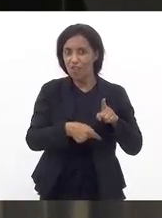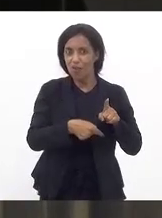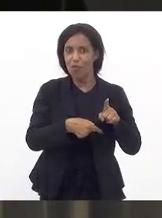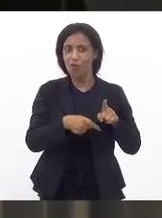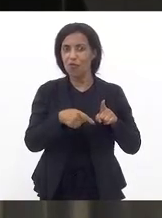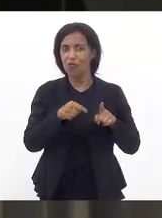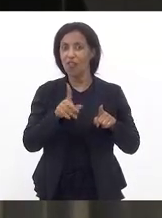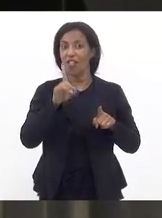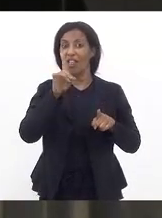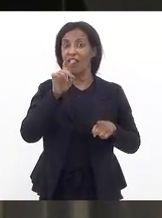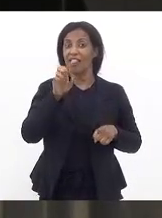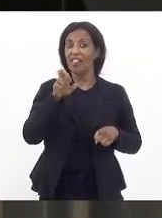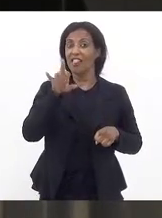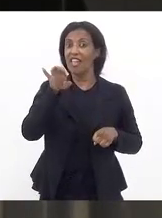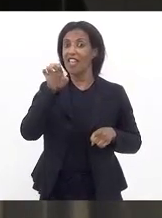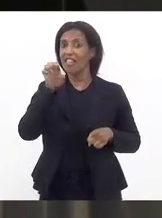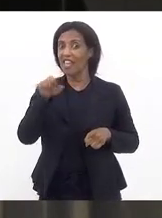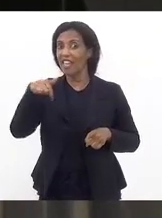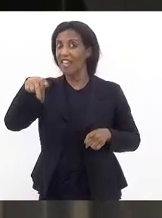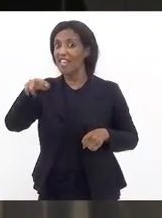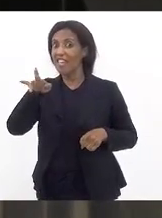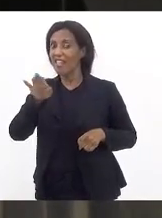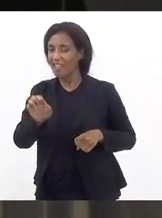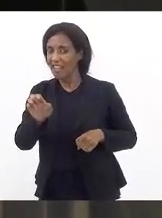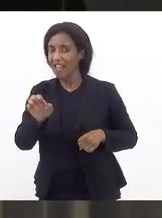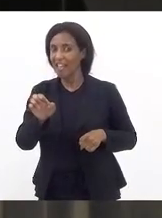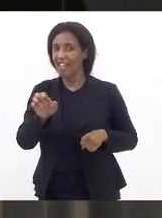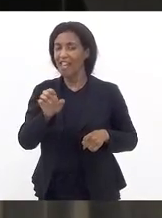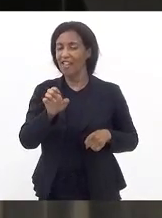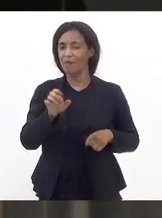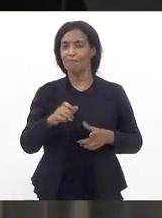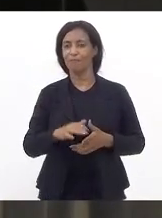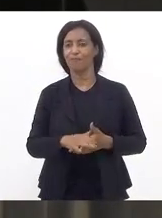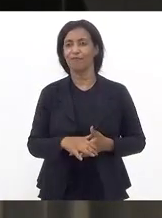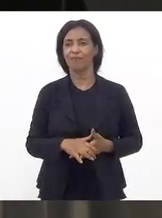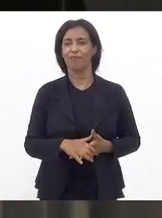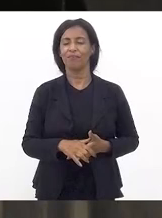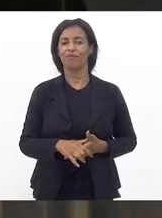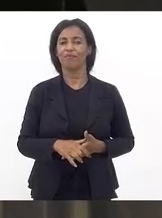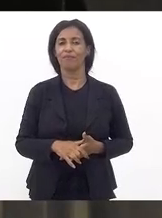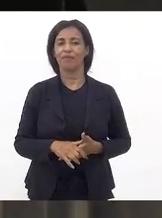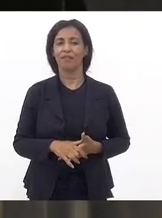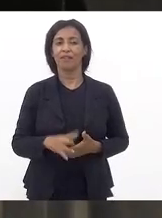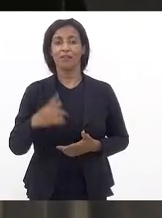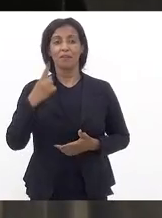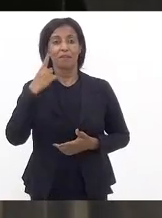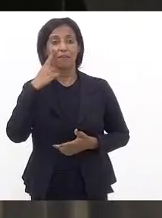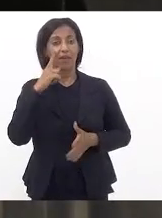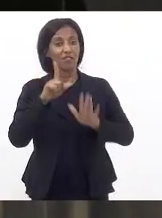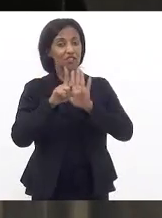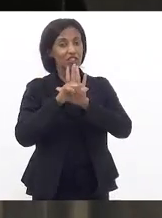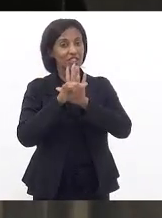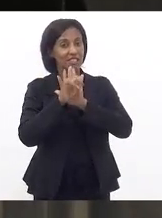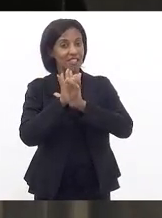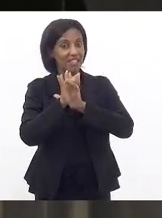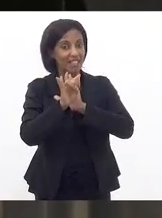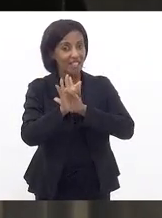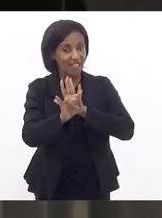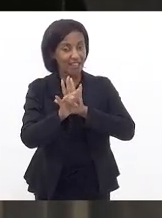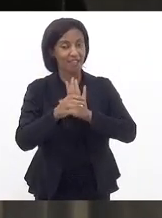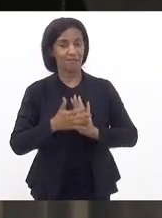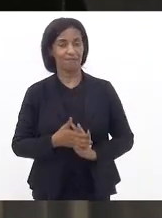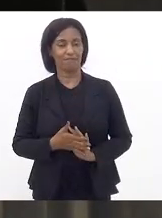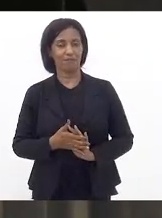condição desde que desde que previstas em lei